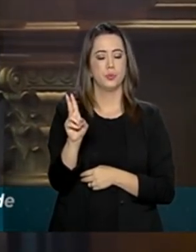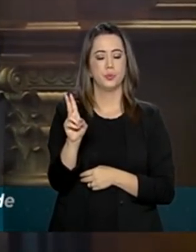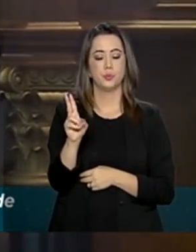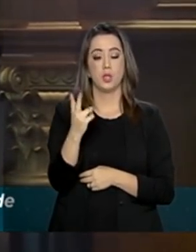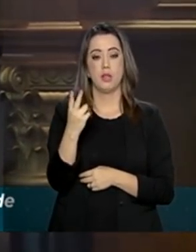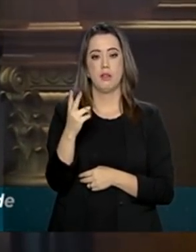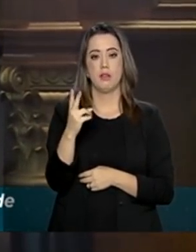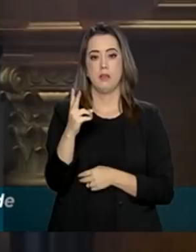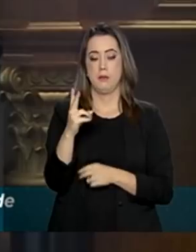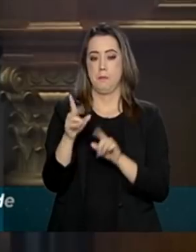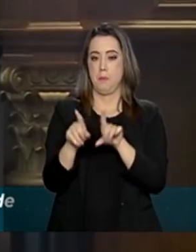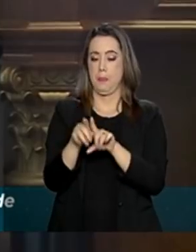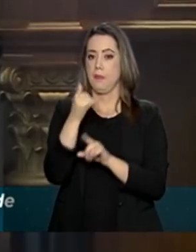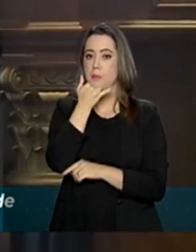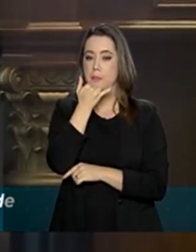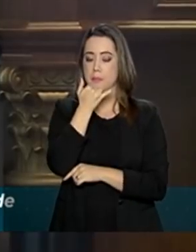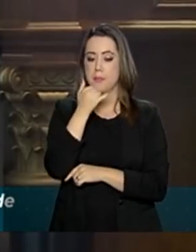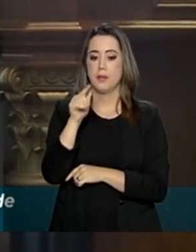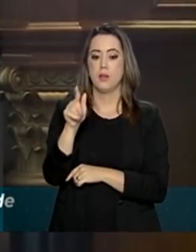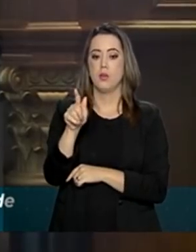também,